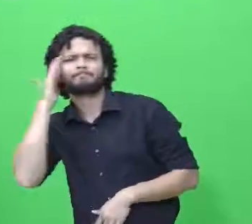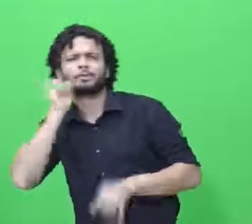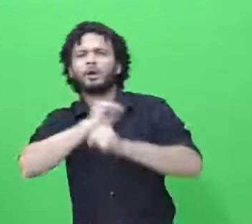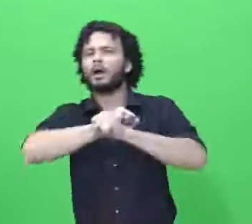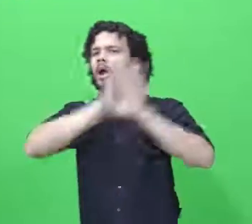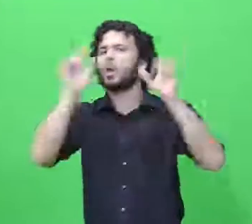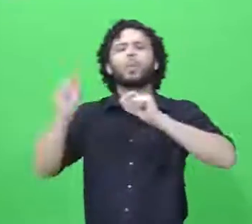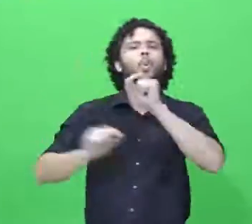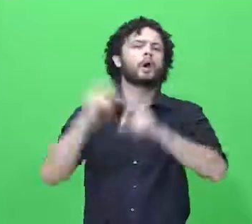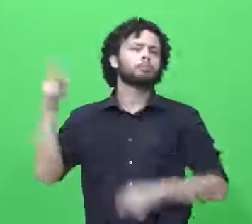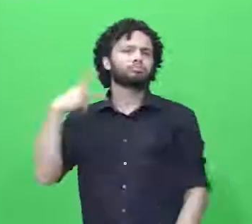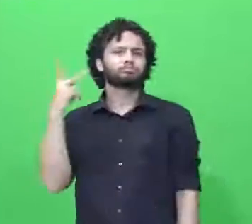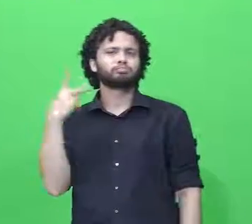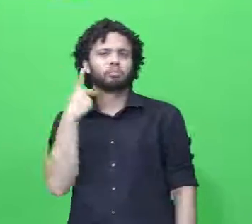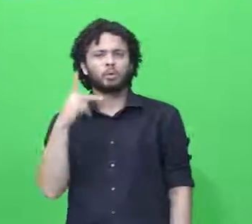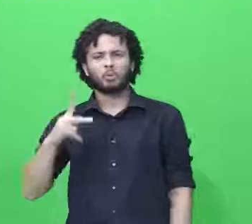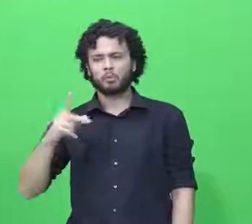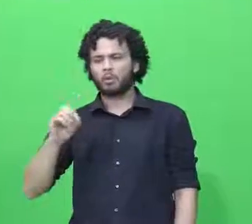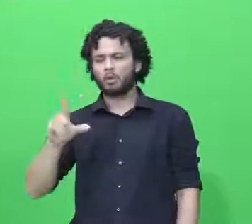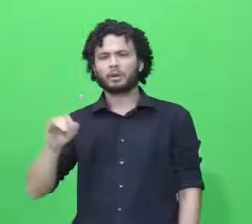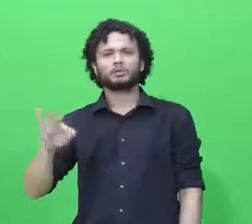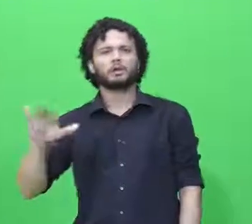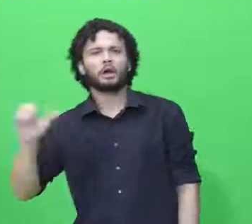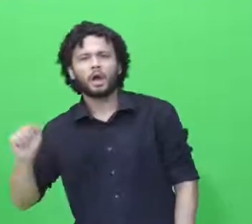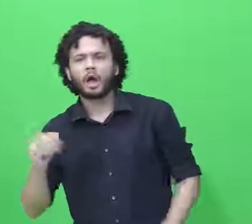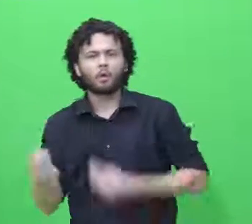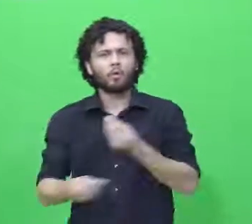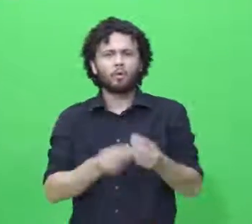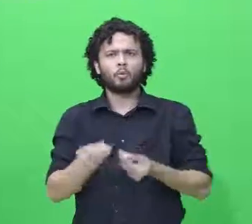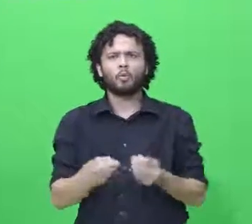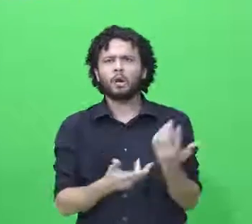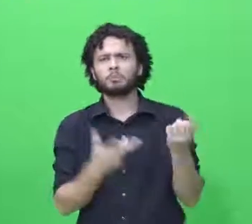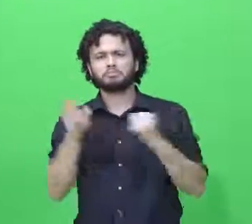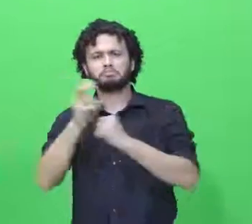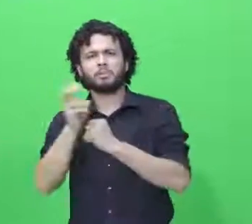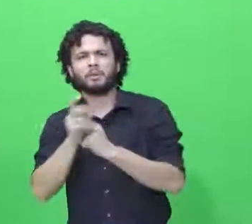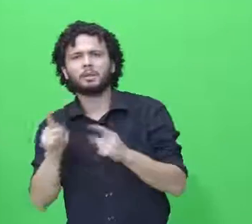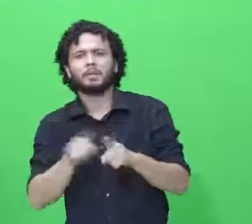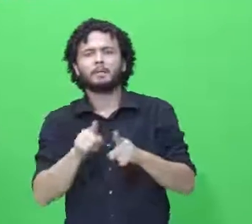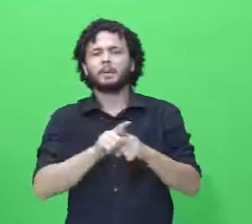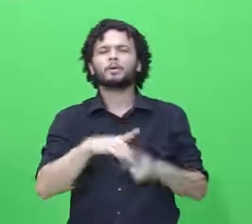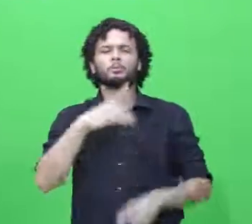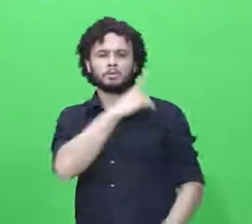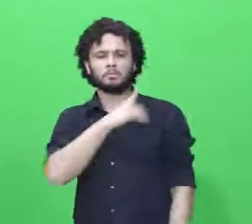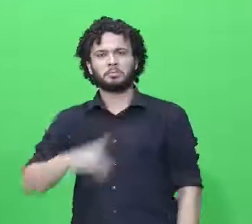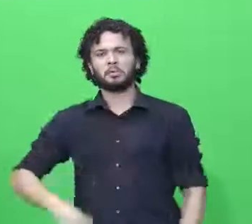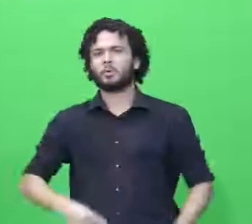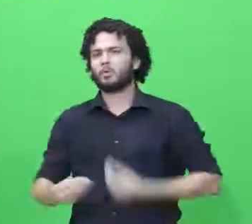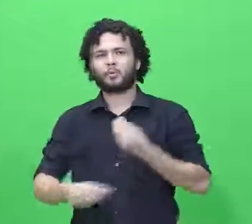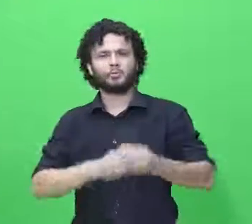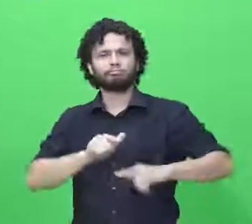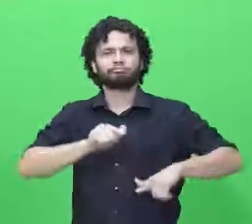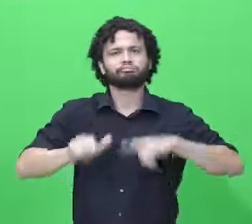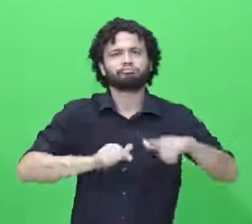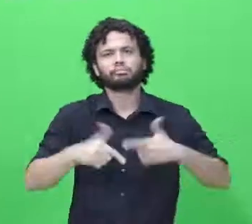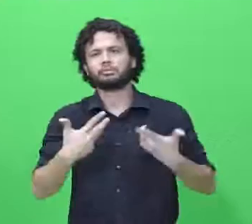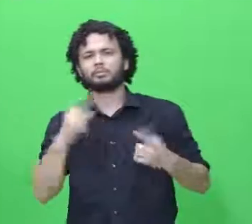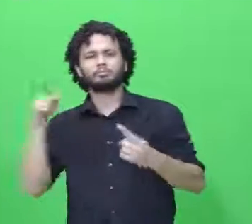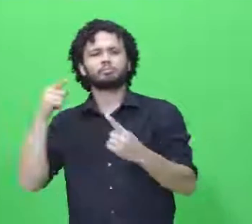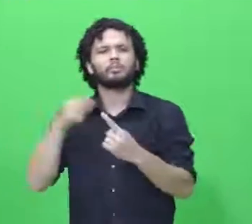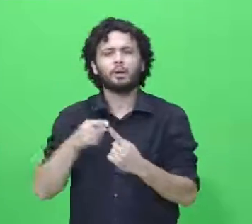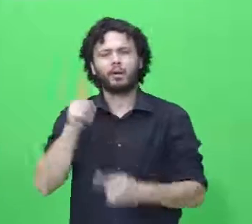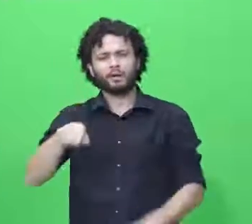que é a política, como funcionam as câmaras, como funciona o trabalho dos deputados, né? É uma experiência muito